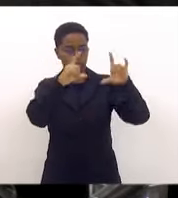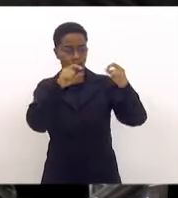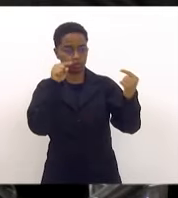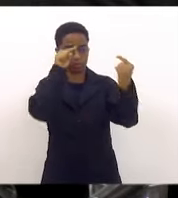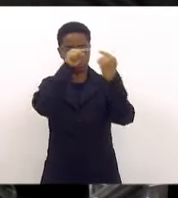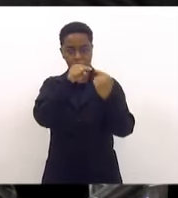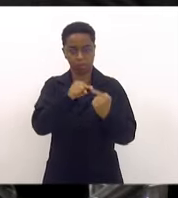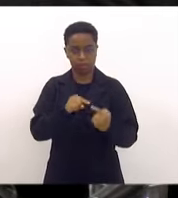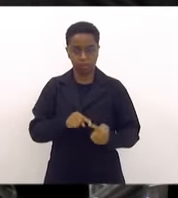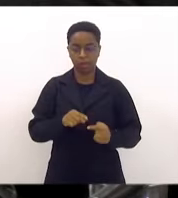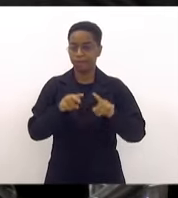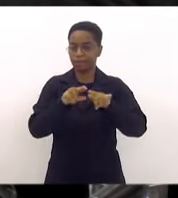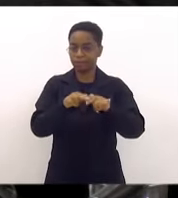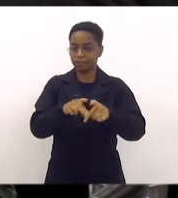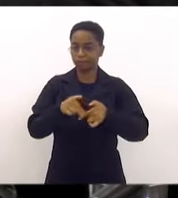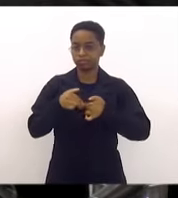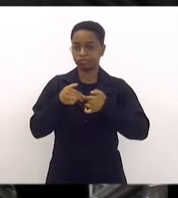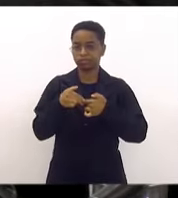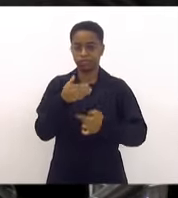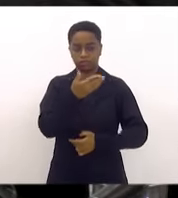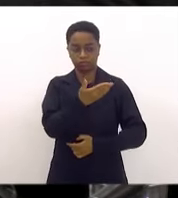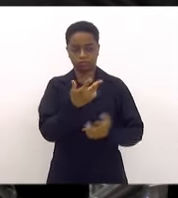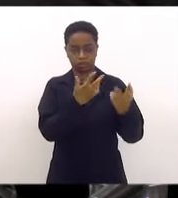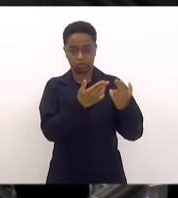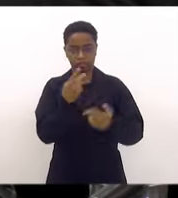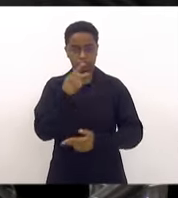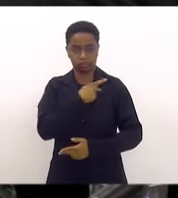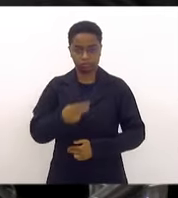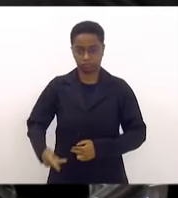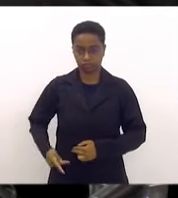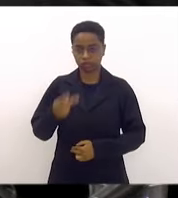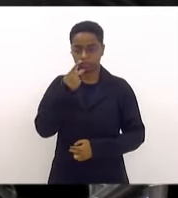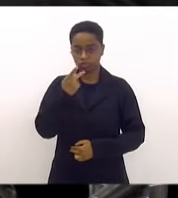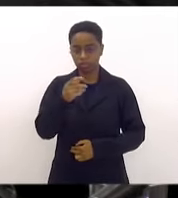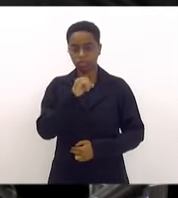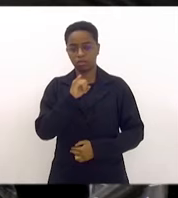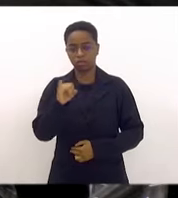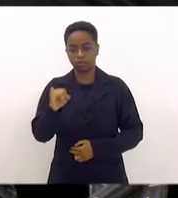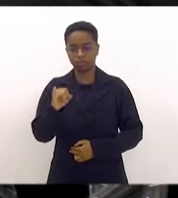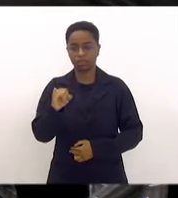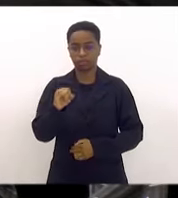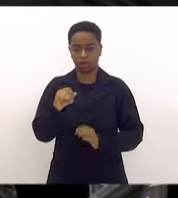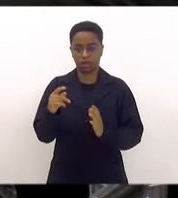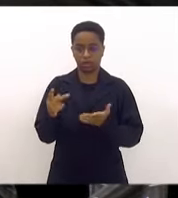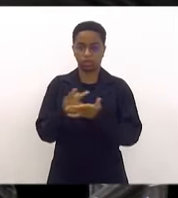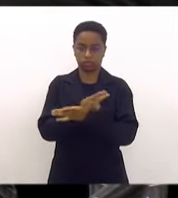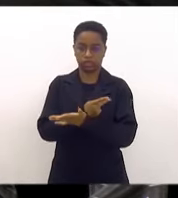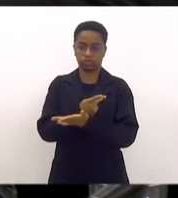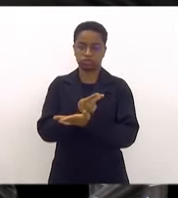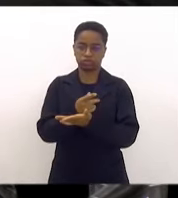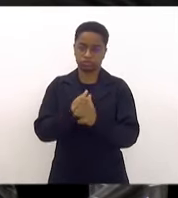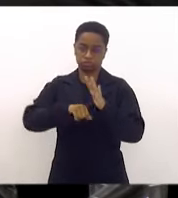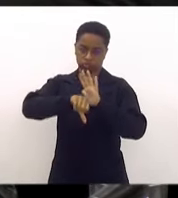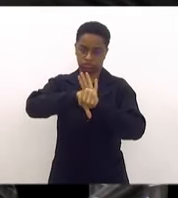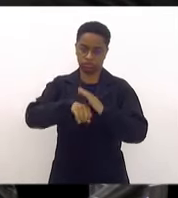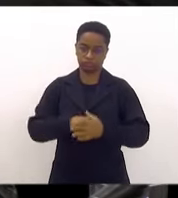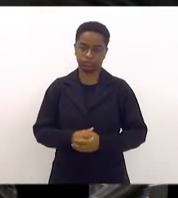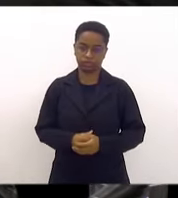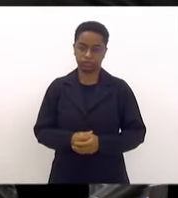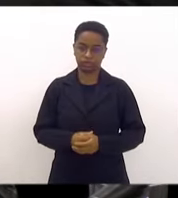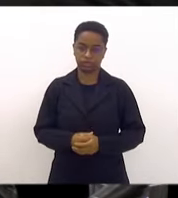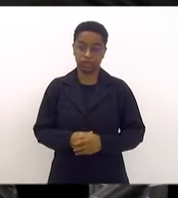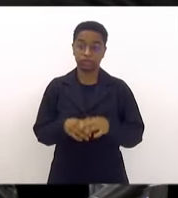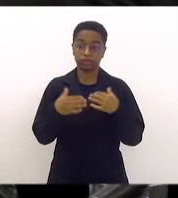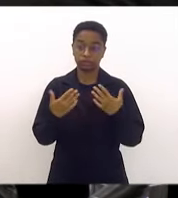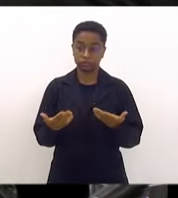feito nos termos que a presidenta relatou quando realizada a diligência então eh a questão é